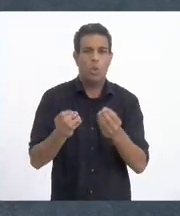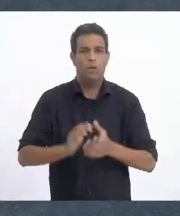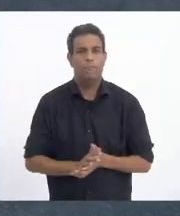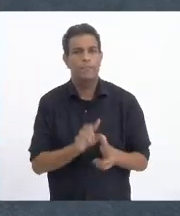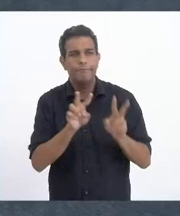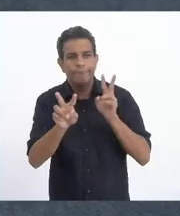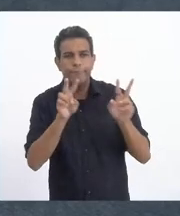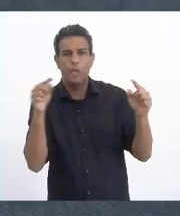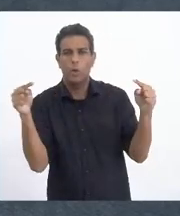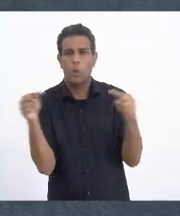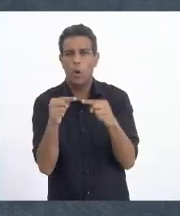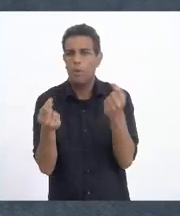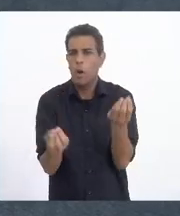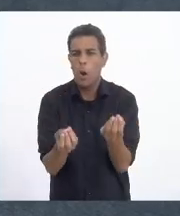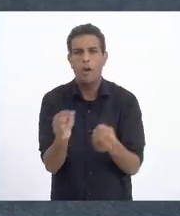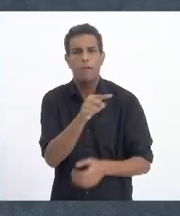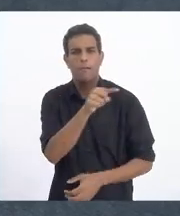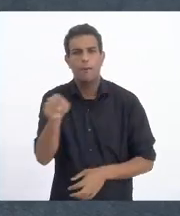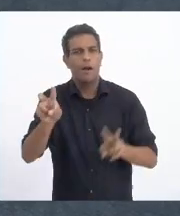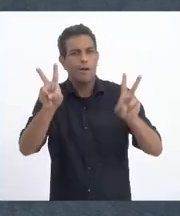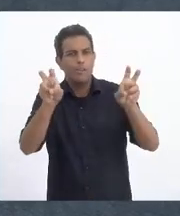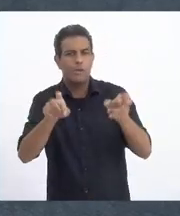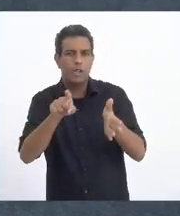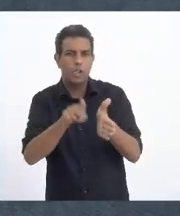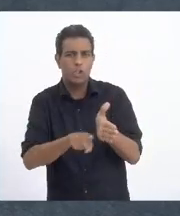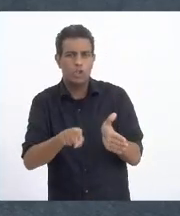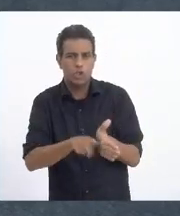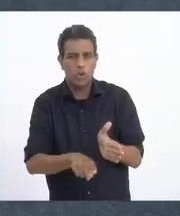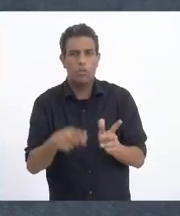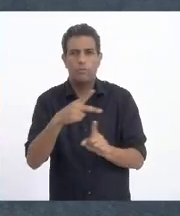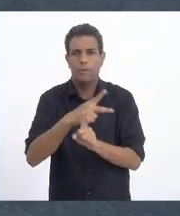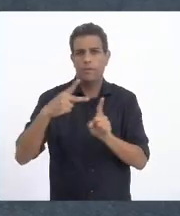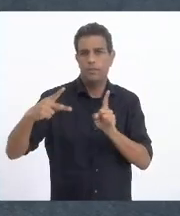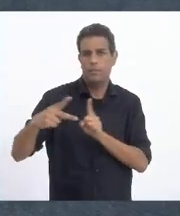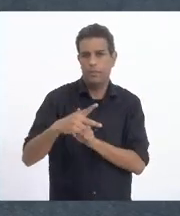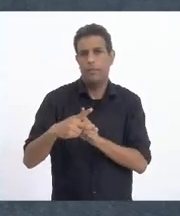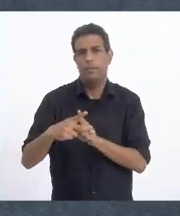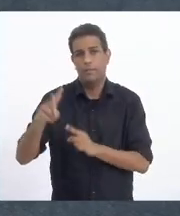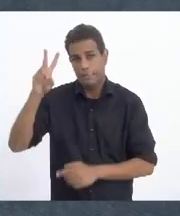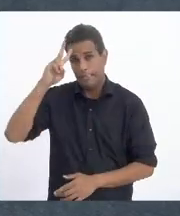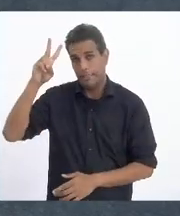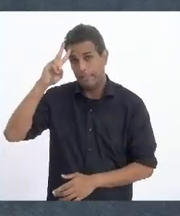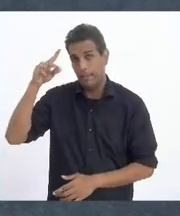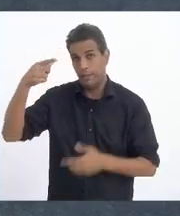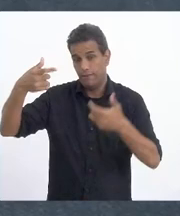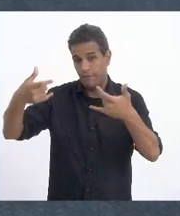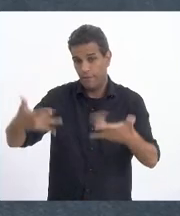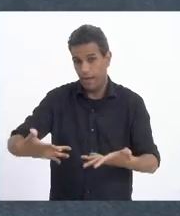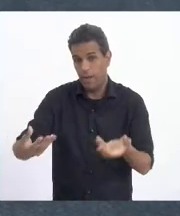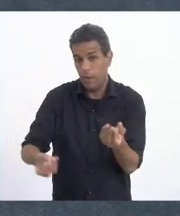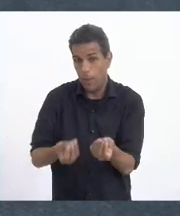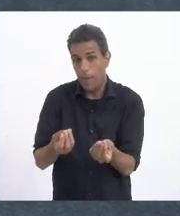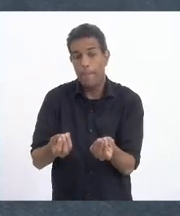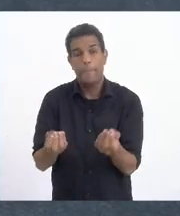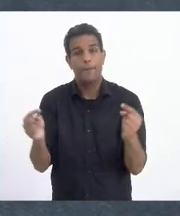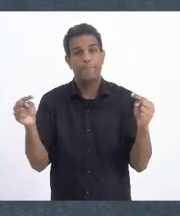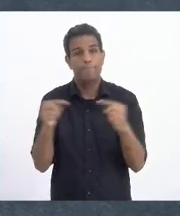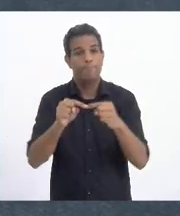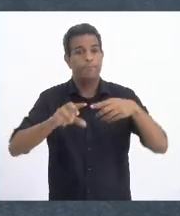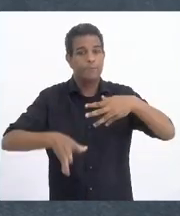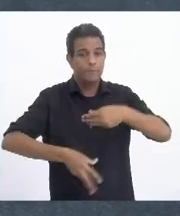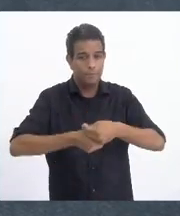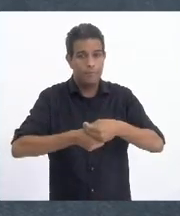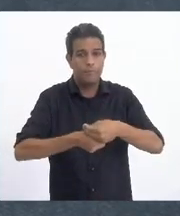deixar registrado sobre o desconto previdenciário. É, na segunda-feira falei o artigo errado, mas está na emenda